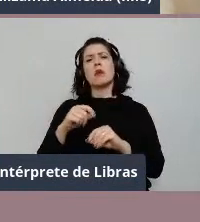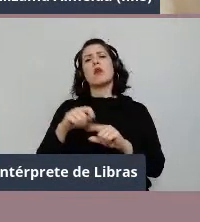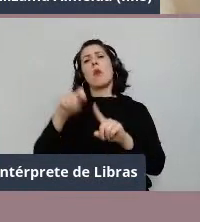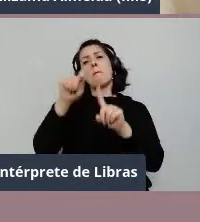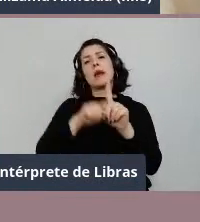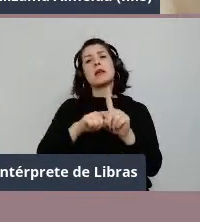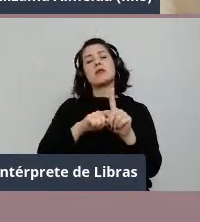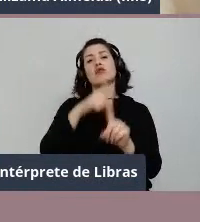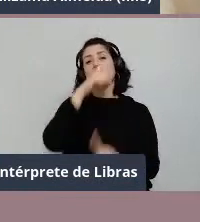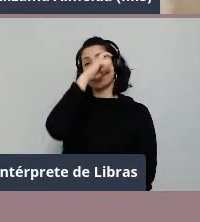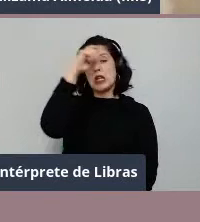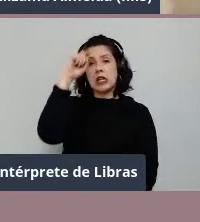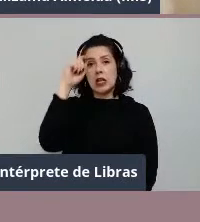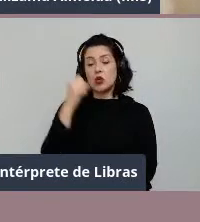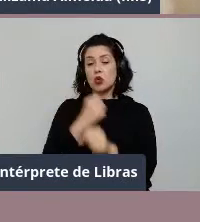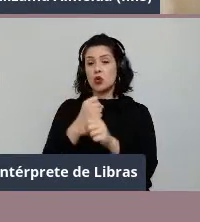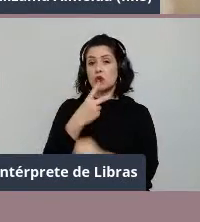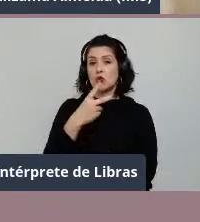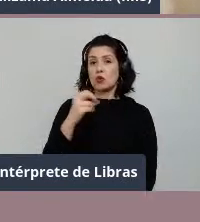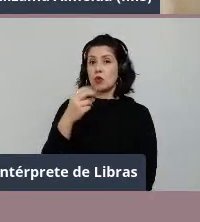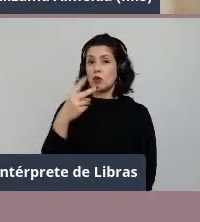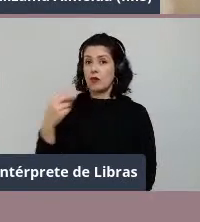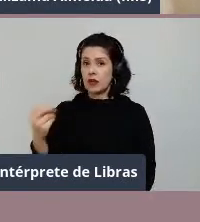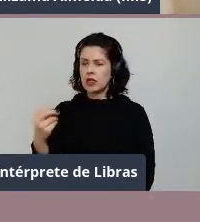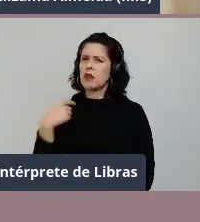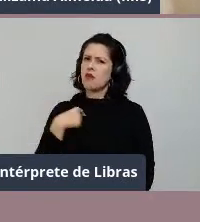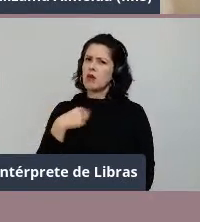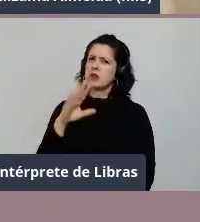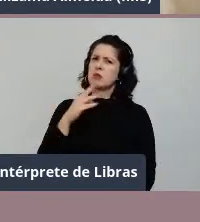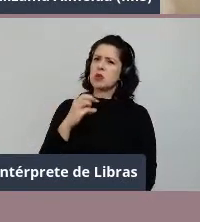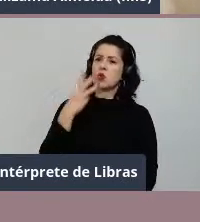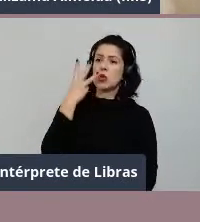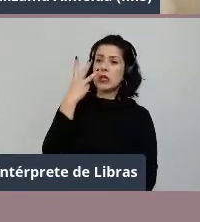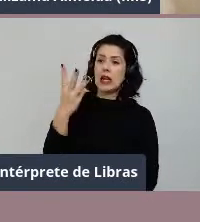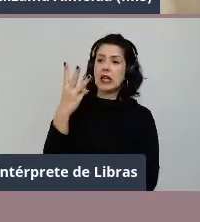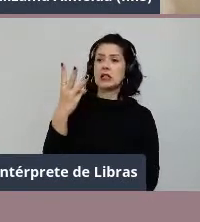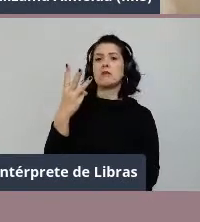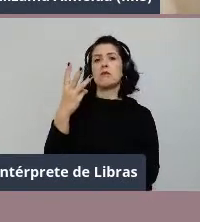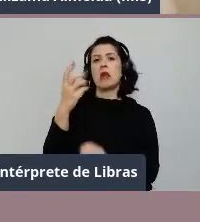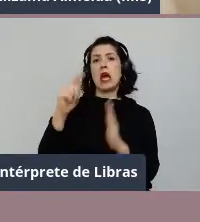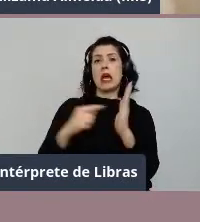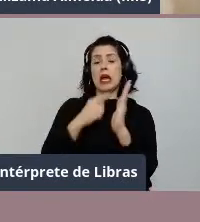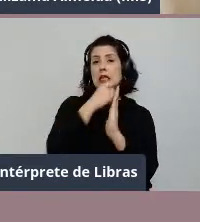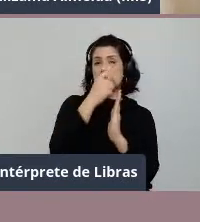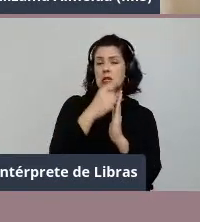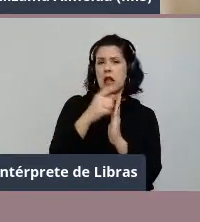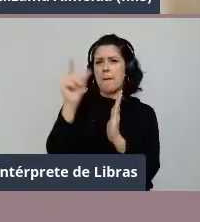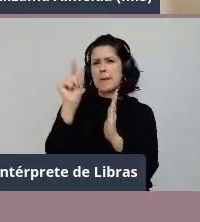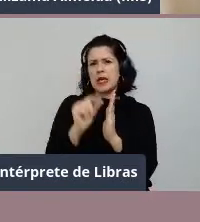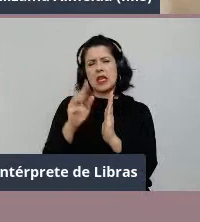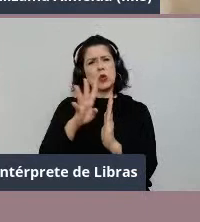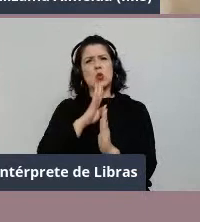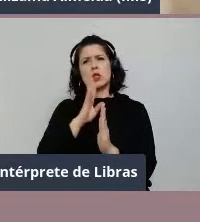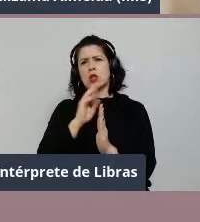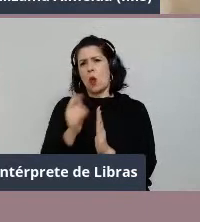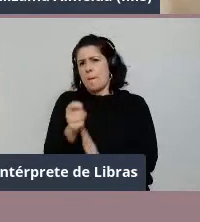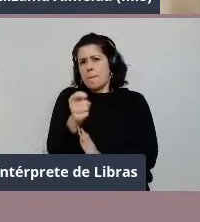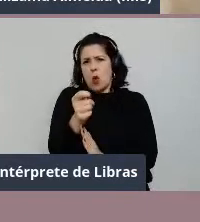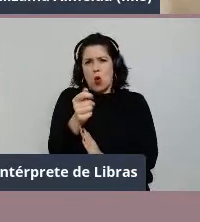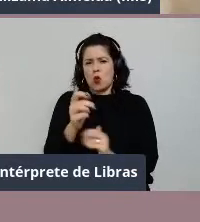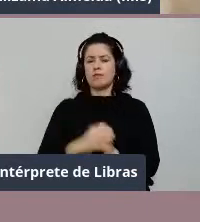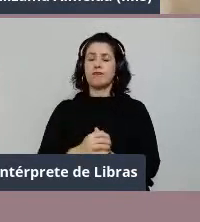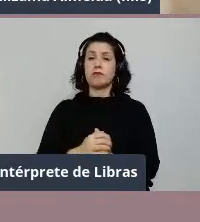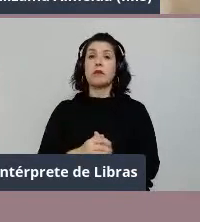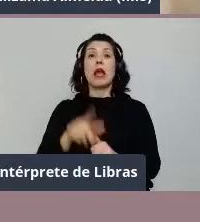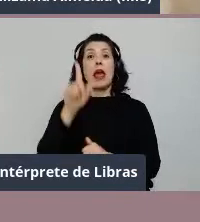pandemia. Foram três cadernetas pequenas e pouco conhecidas. Então, é um